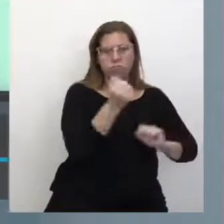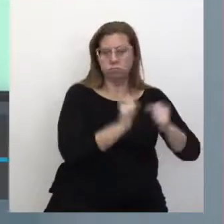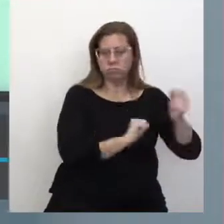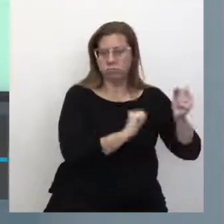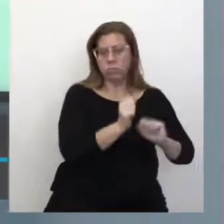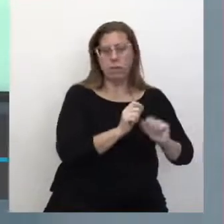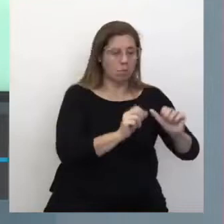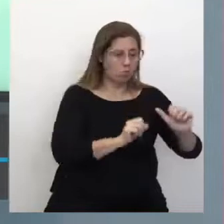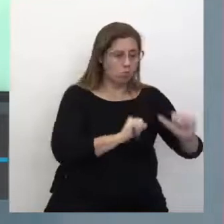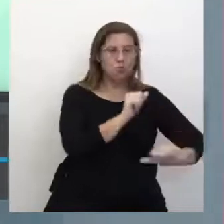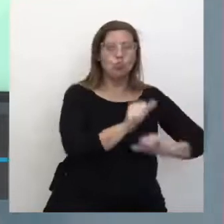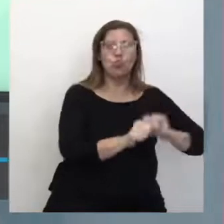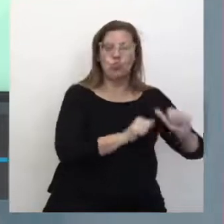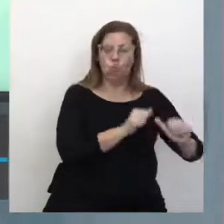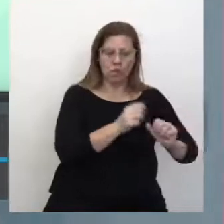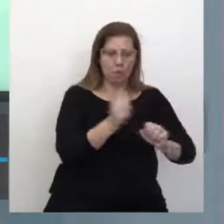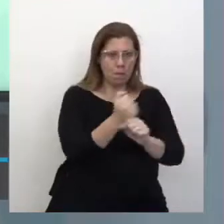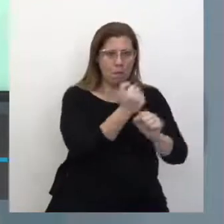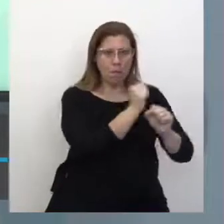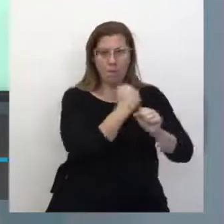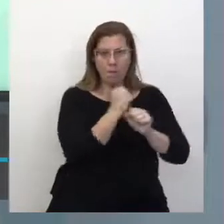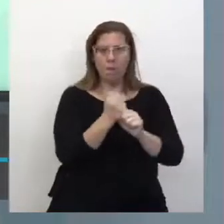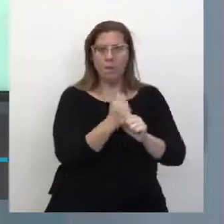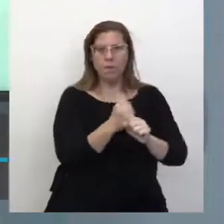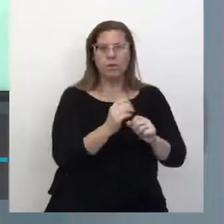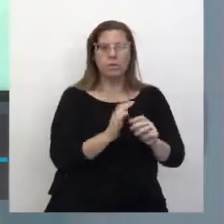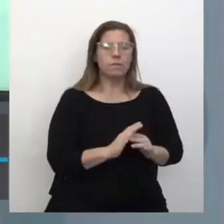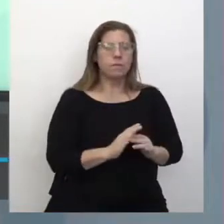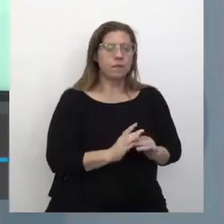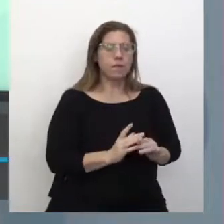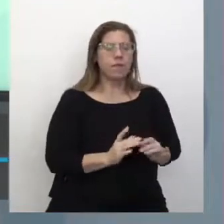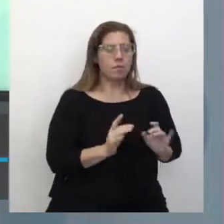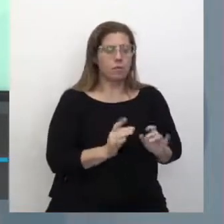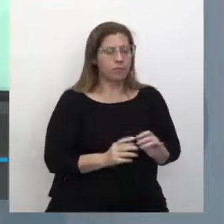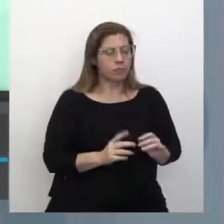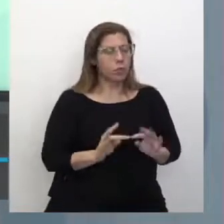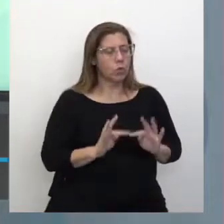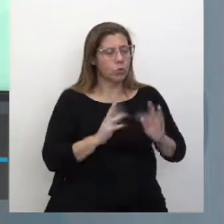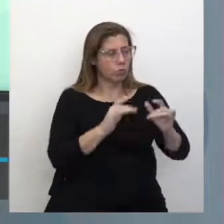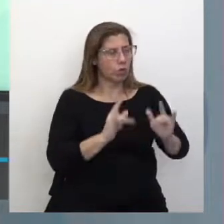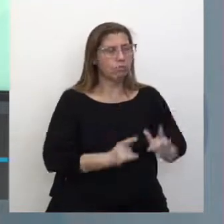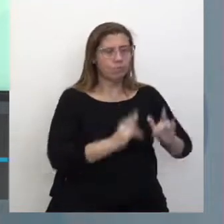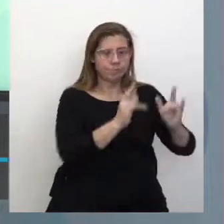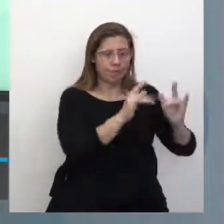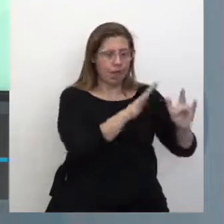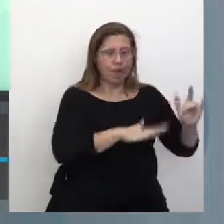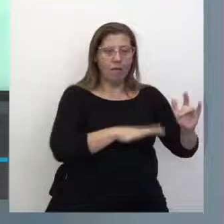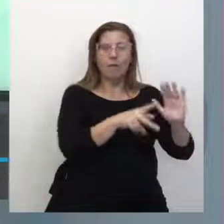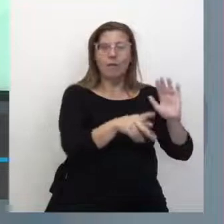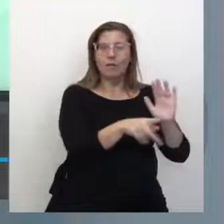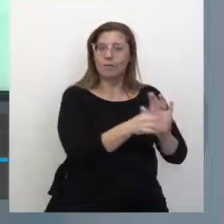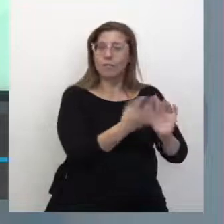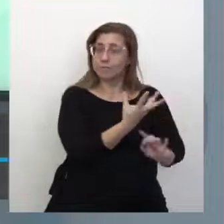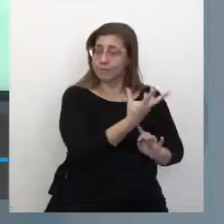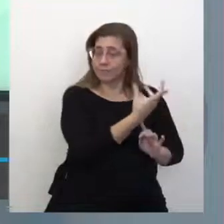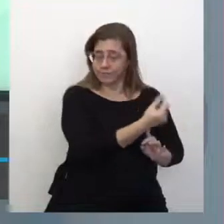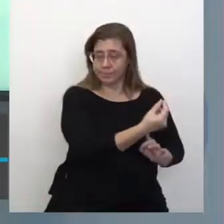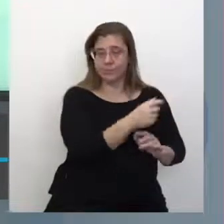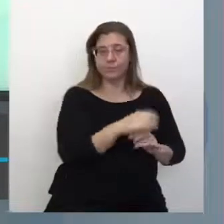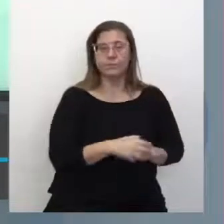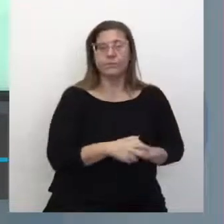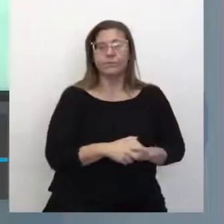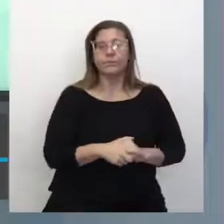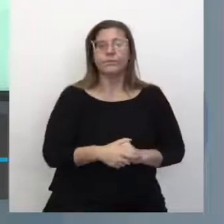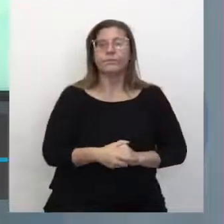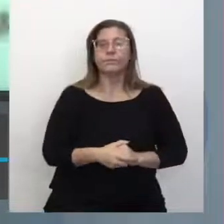ele é transformado, ele é reformado e devolvido à população na forma de um espaço, mais um espaço expositivo, mais